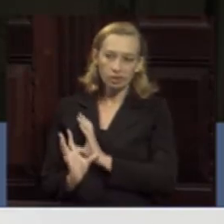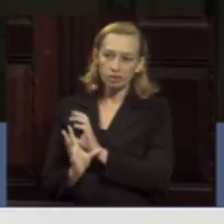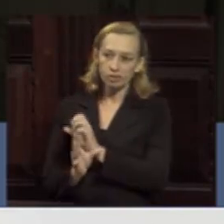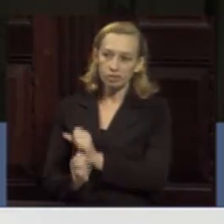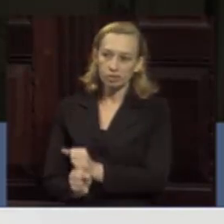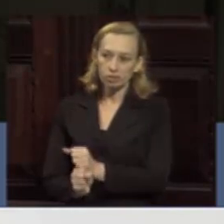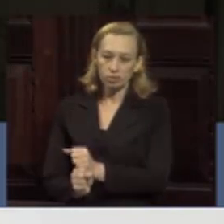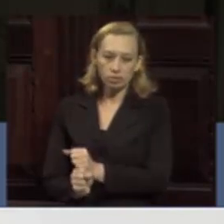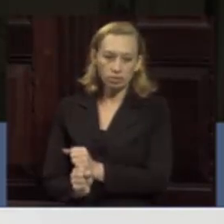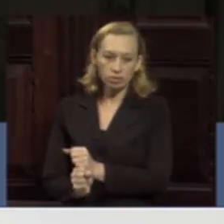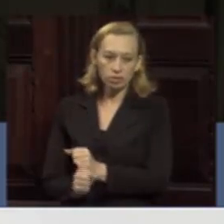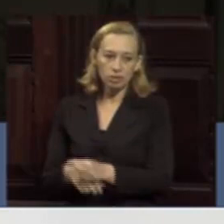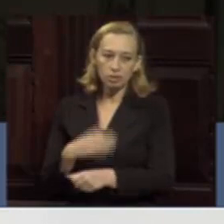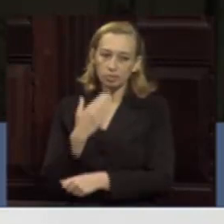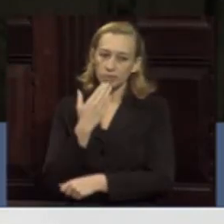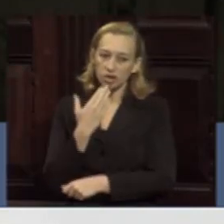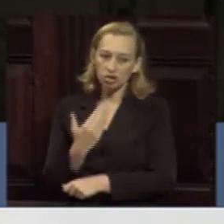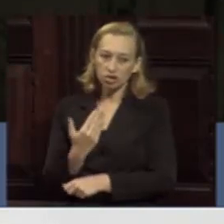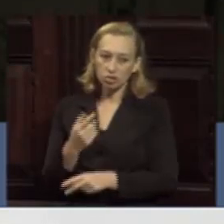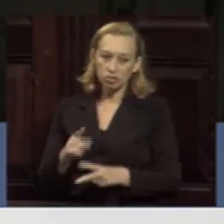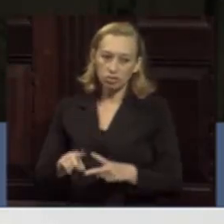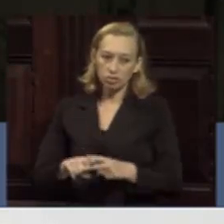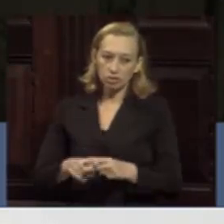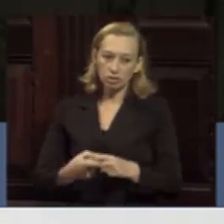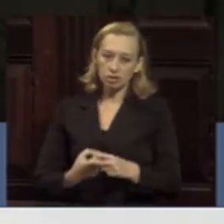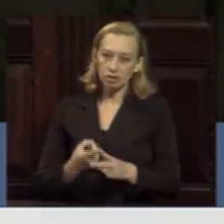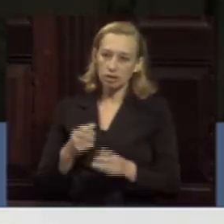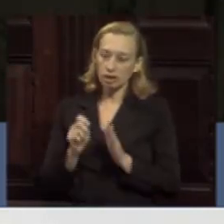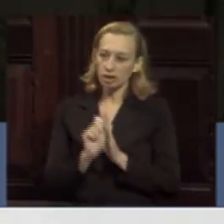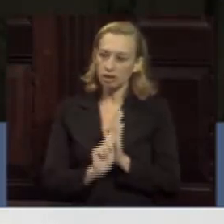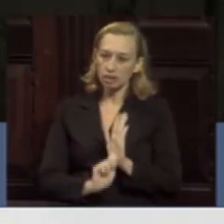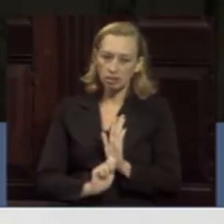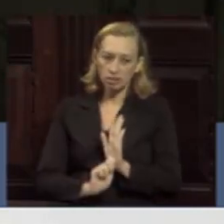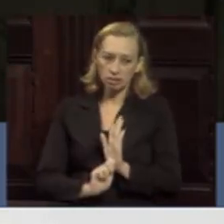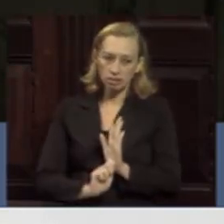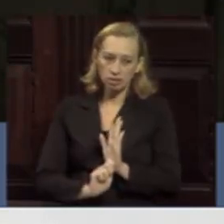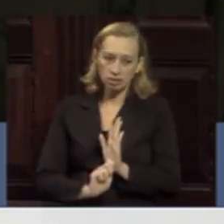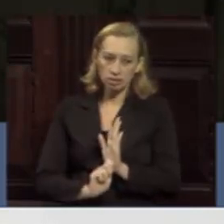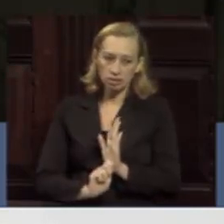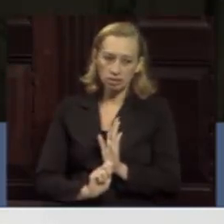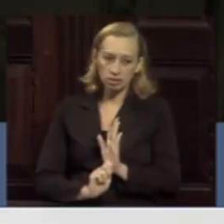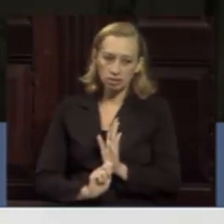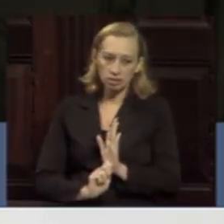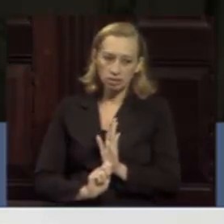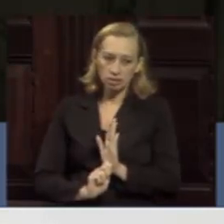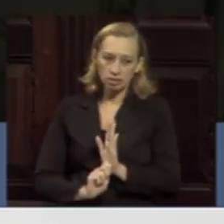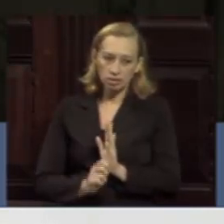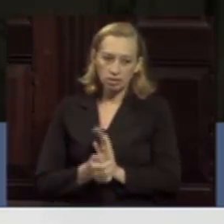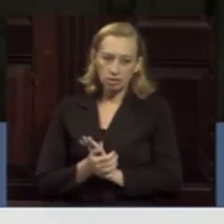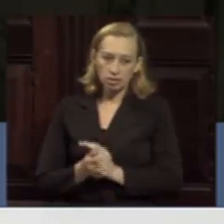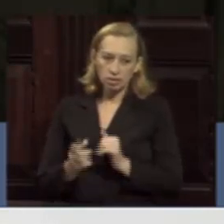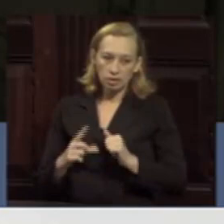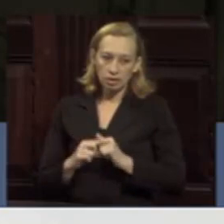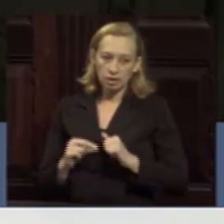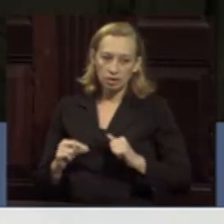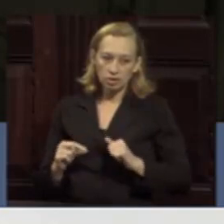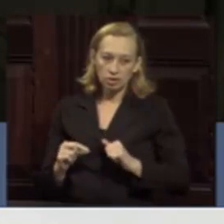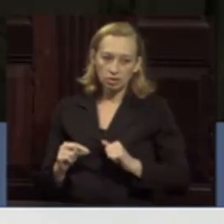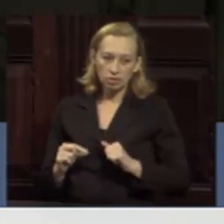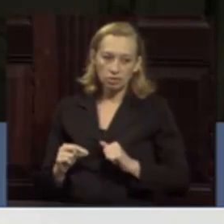substitutivo, pedindo forma final de redação, mas só não consigo dizer, segundo o artigo tal,